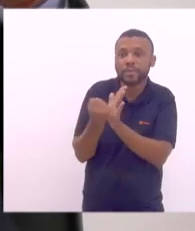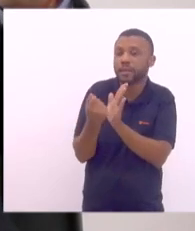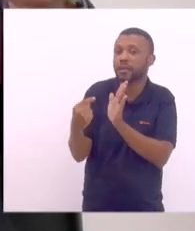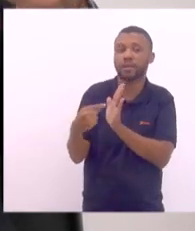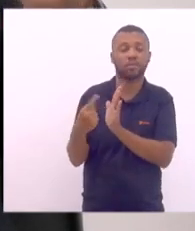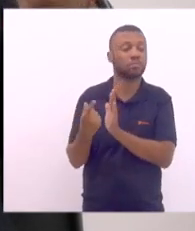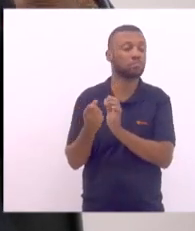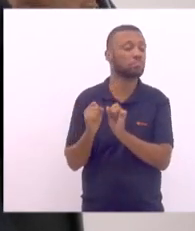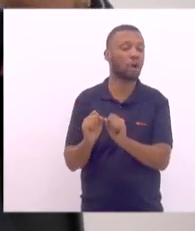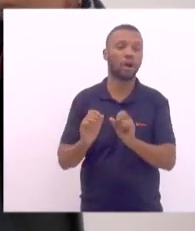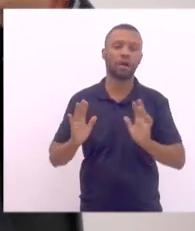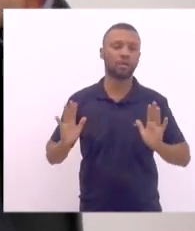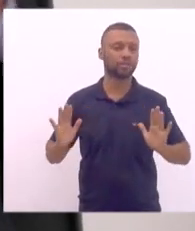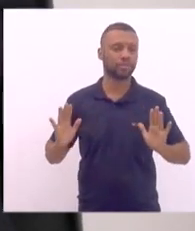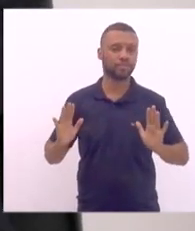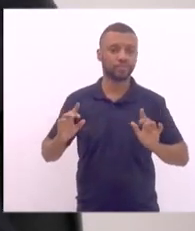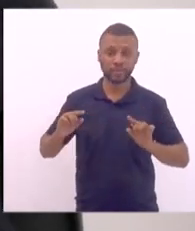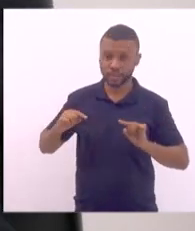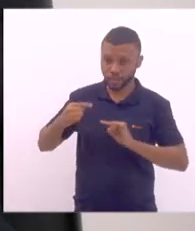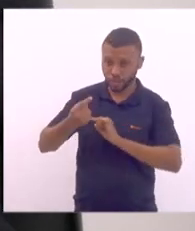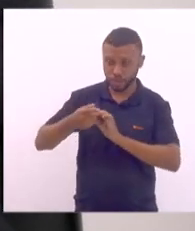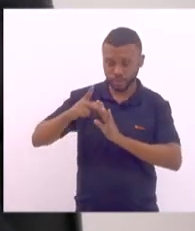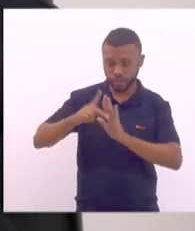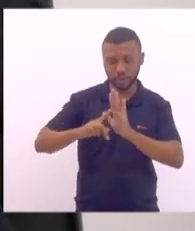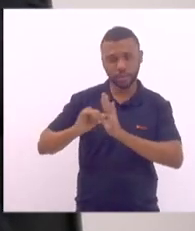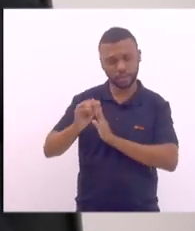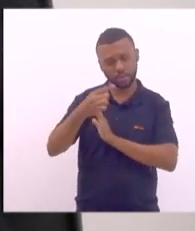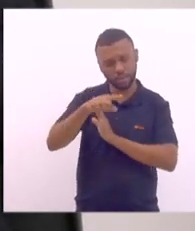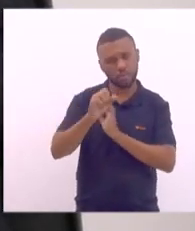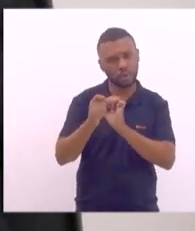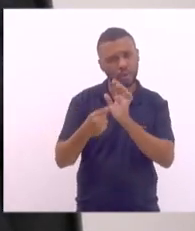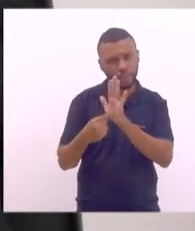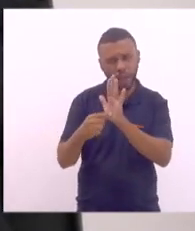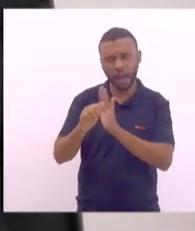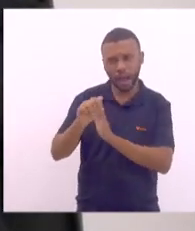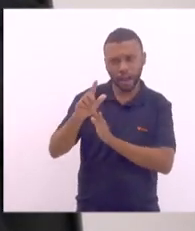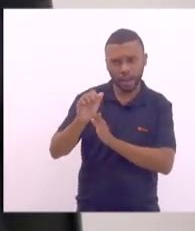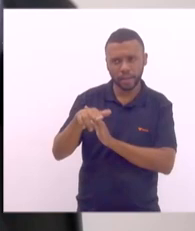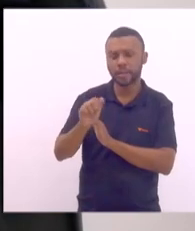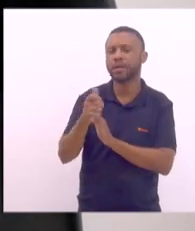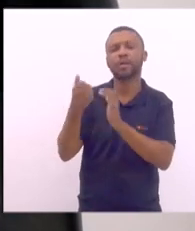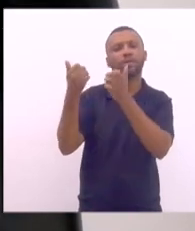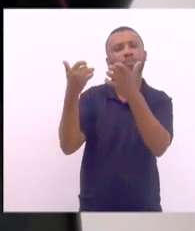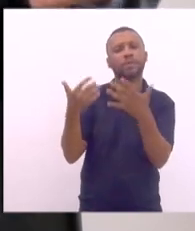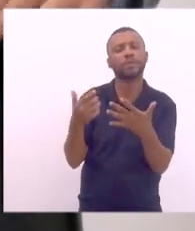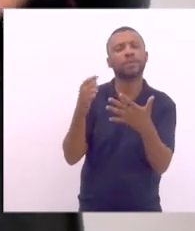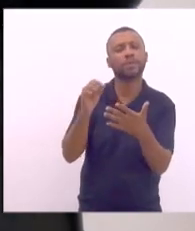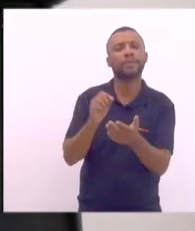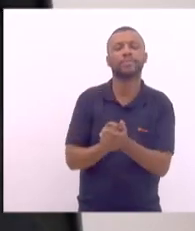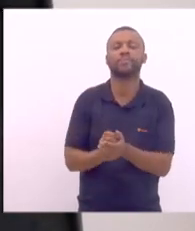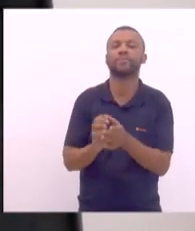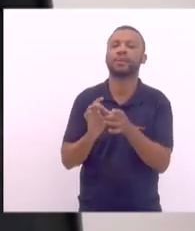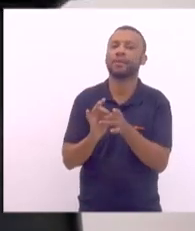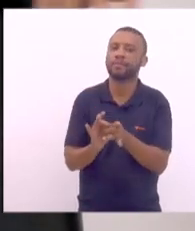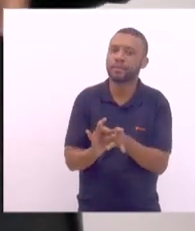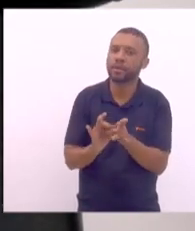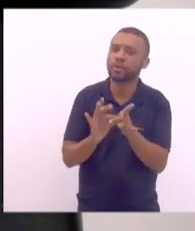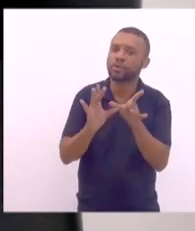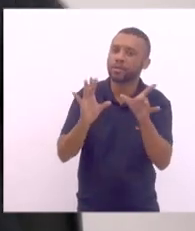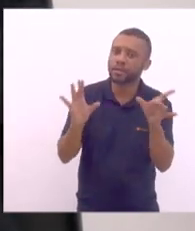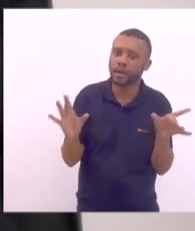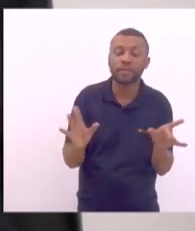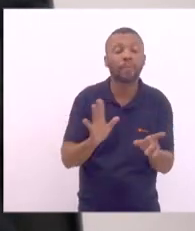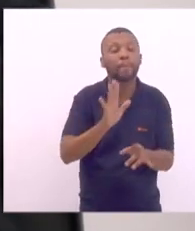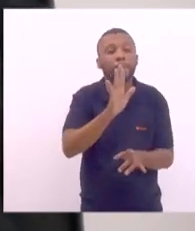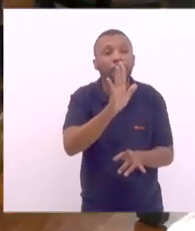Depois, vamos fazer um projeto de lei, Vossa Excelência pode apresentar, Alana, dizendo que fica autorizado... Mas,